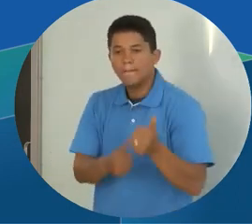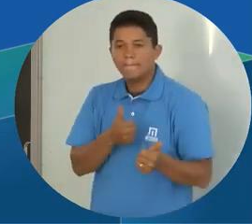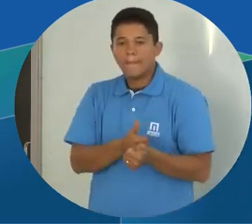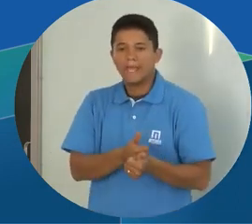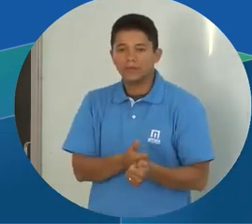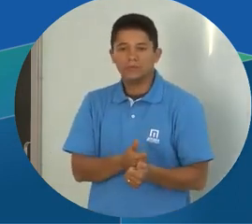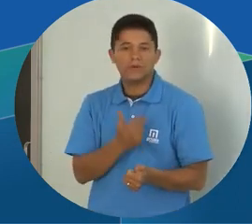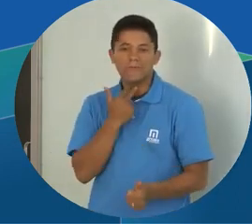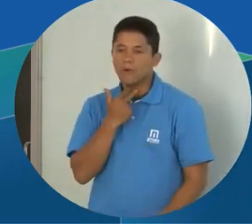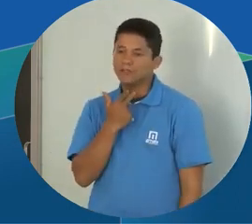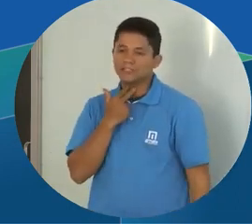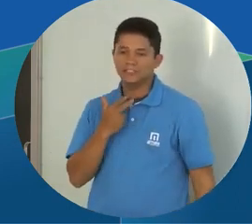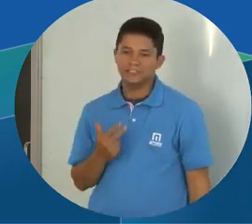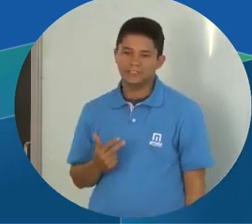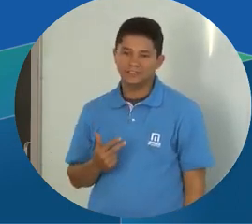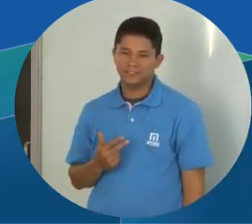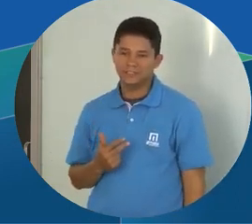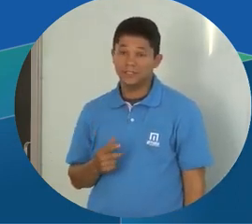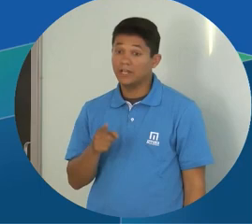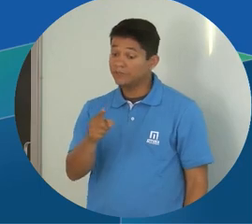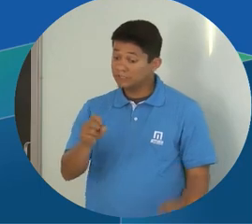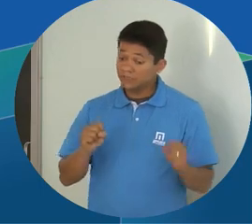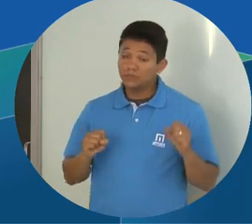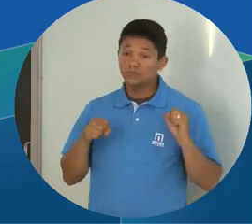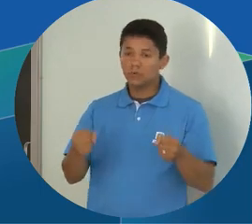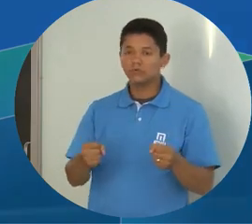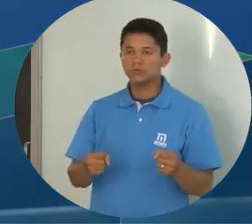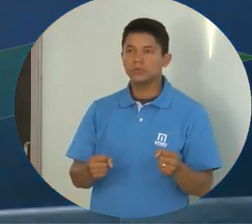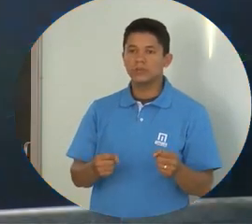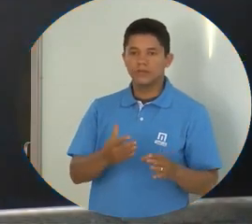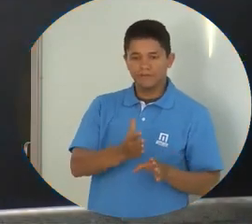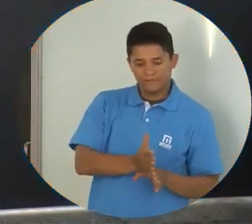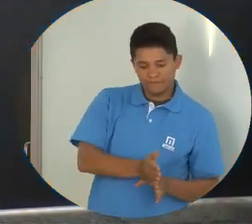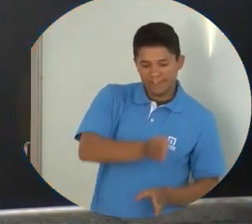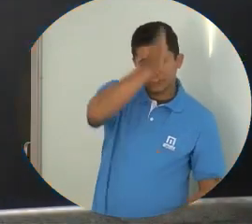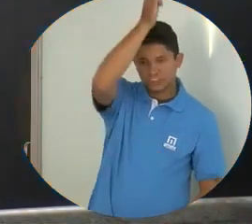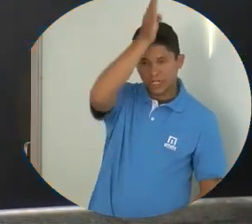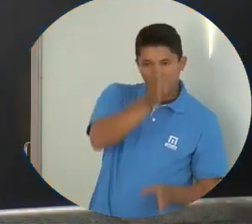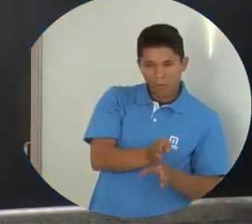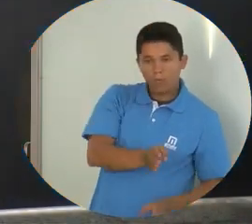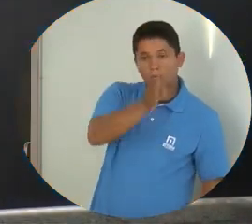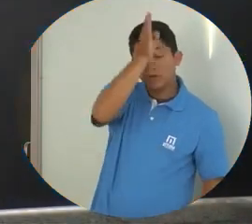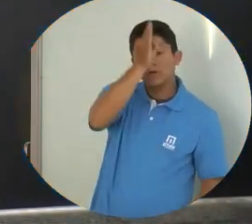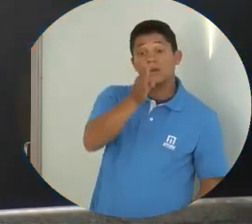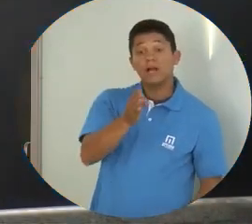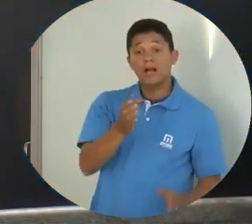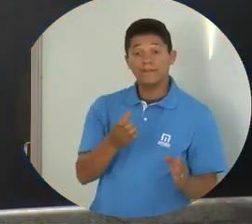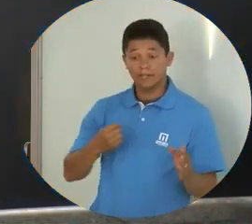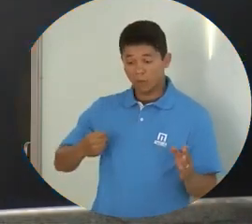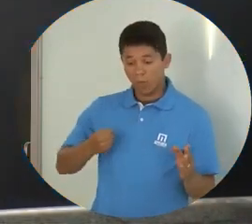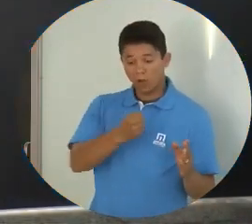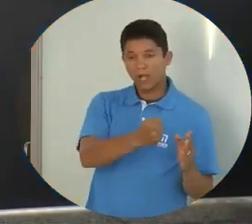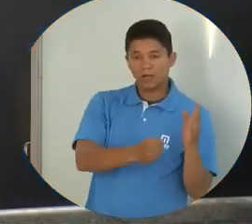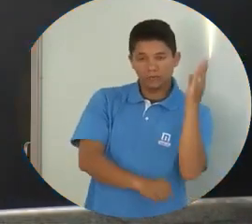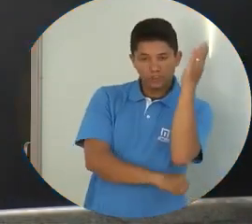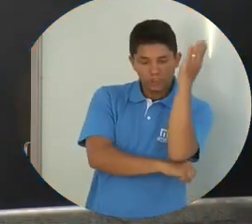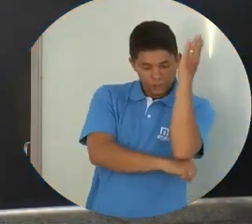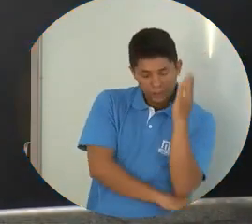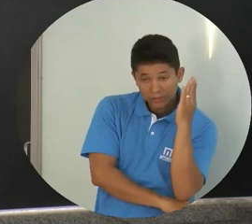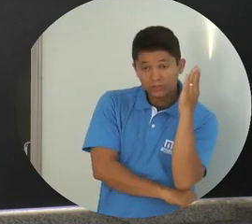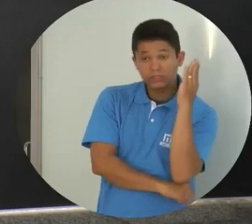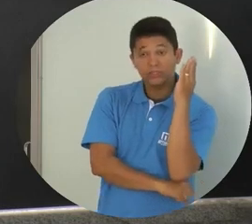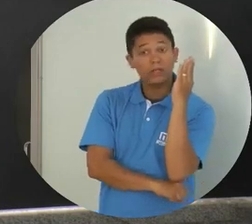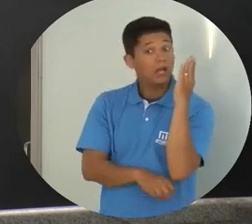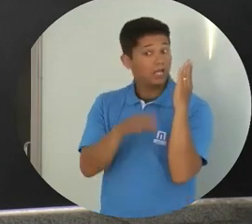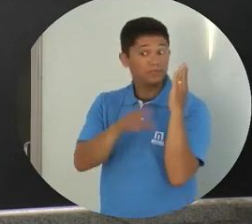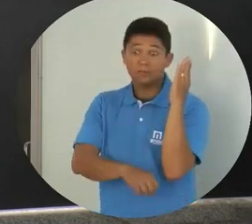Então, dependendo do esforço que você precisa vertical para introduzir, pode ser que os tirantes sejam um número